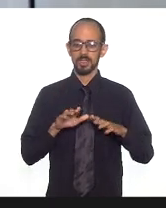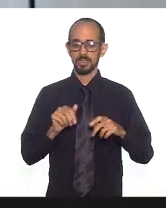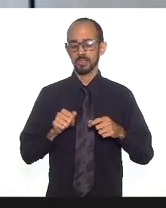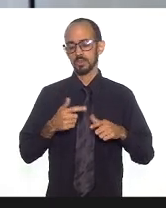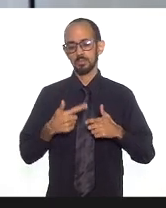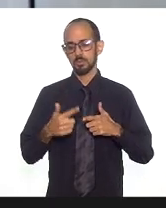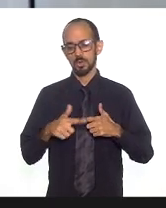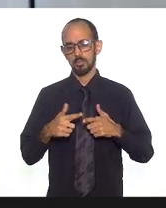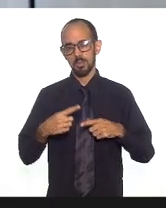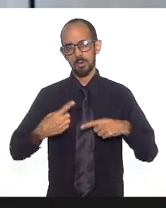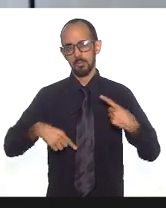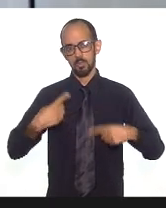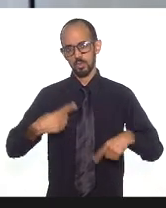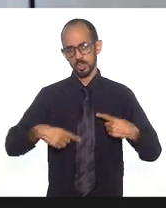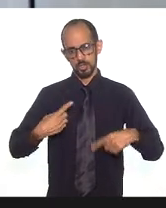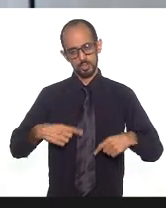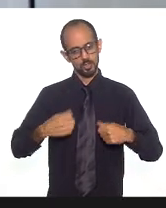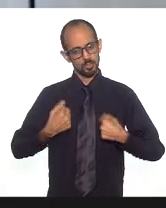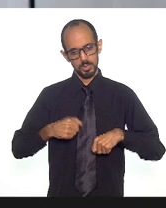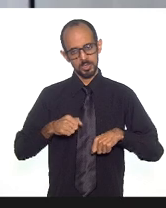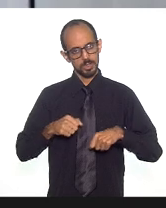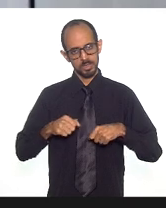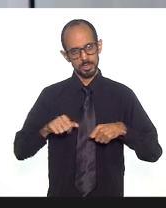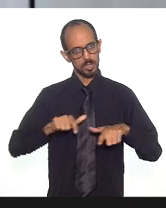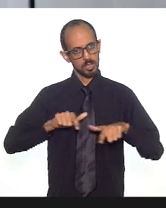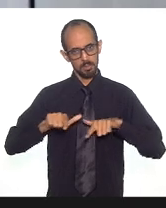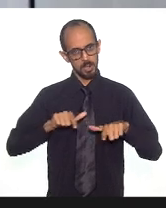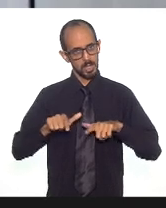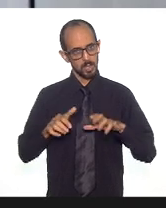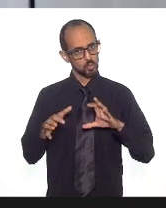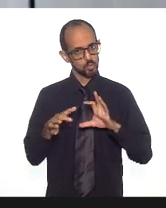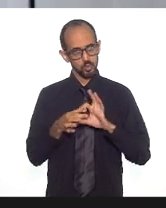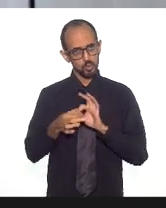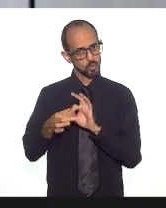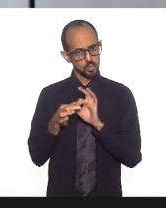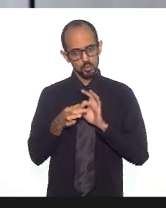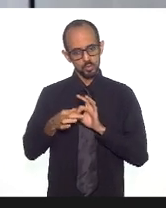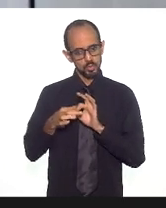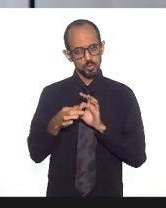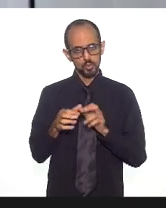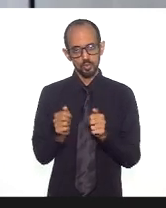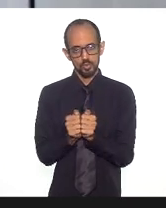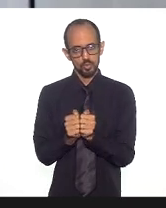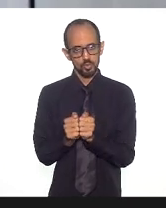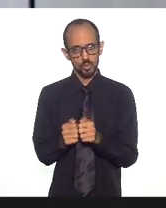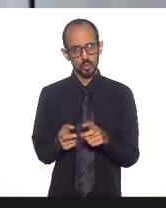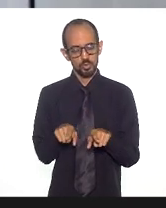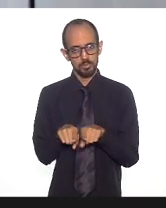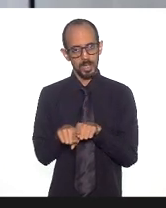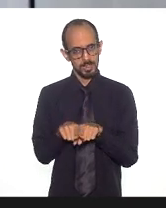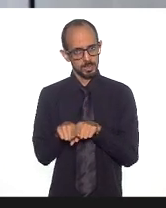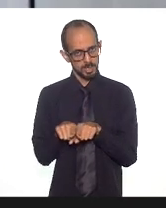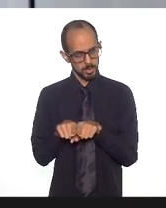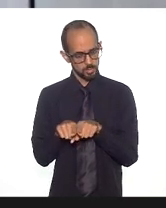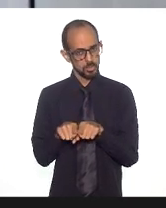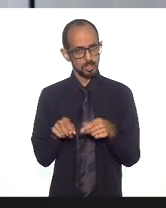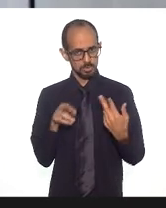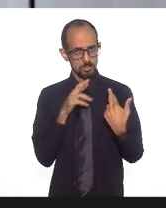política que tem que ser trabalhada em conjunto entre os diversos parceiros responsáveis por isso,